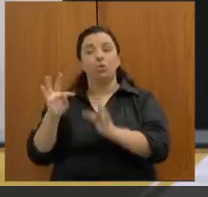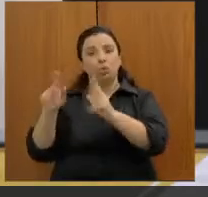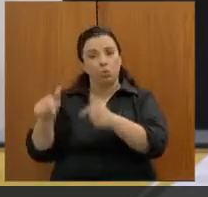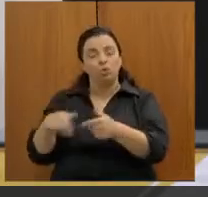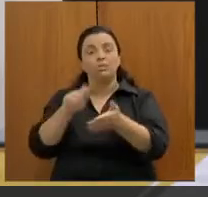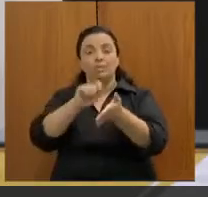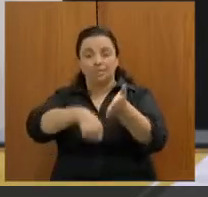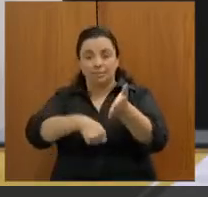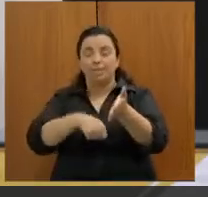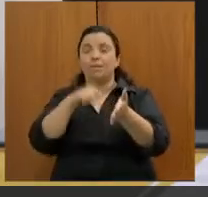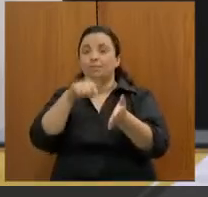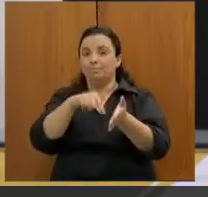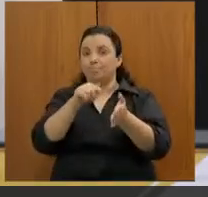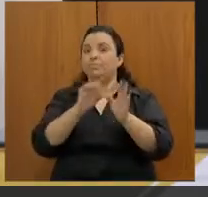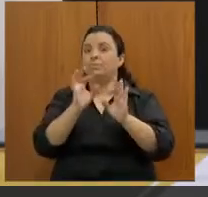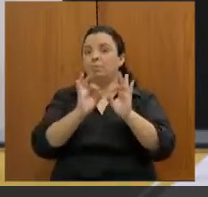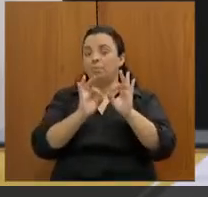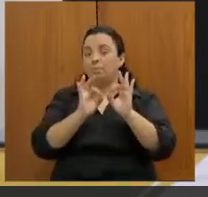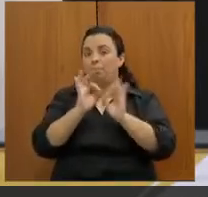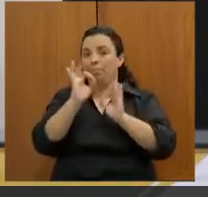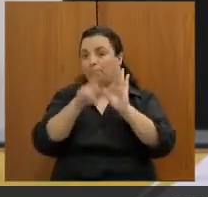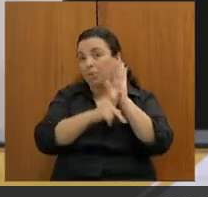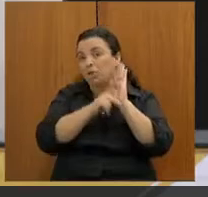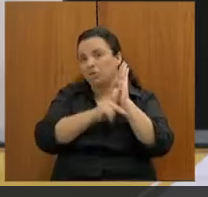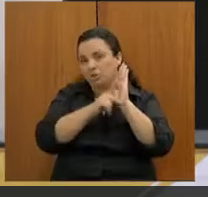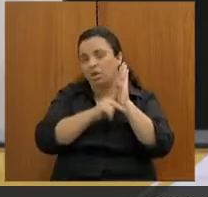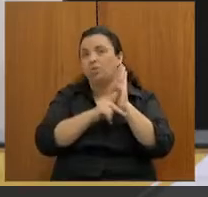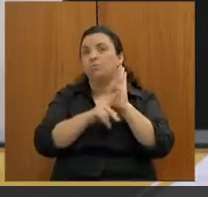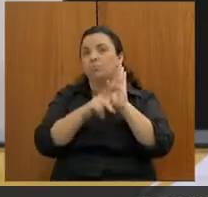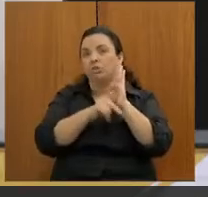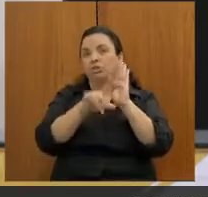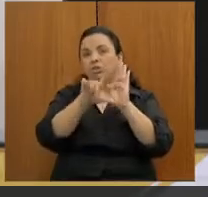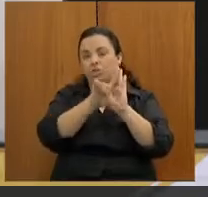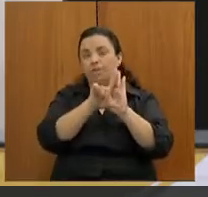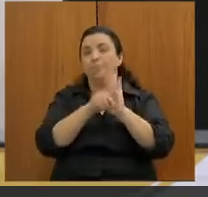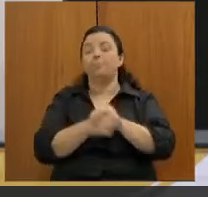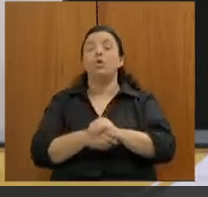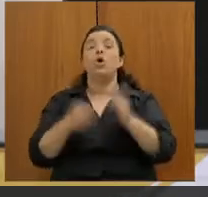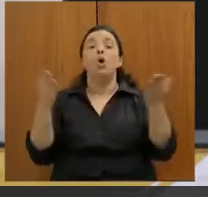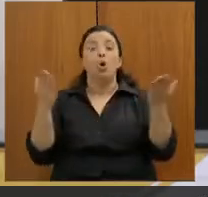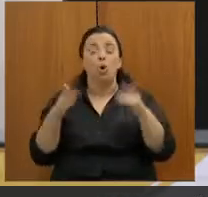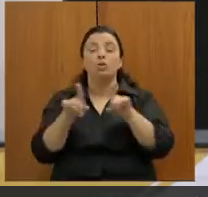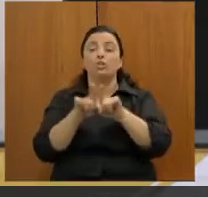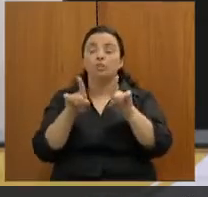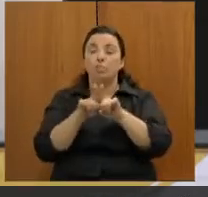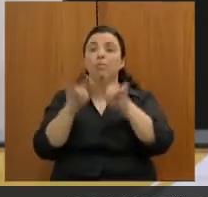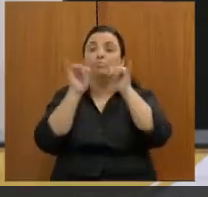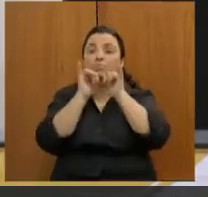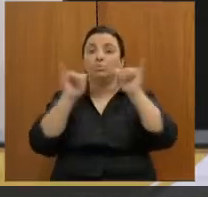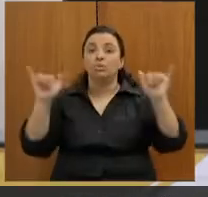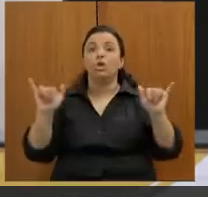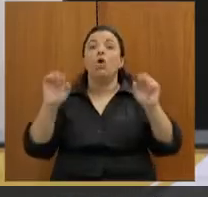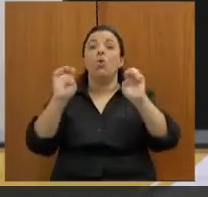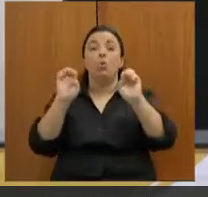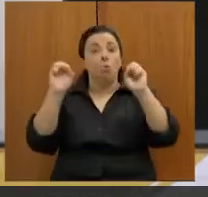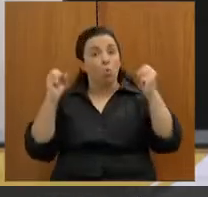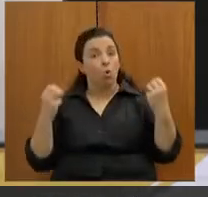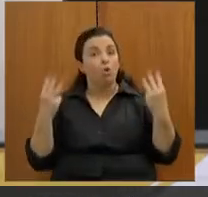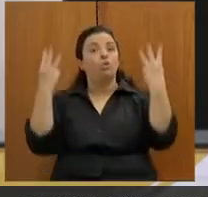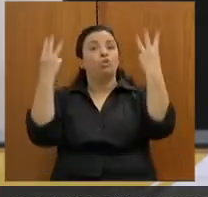Olá hoje nós também temos o orgulho de anunciar workshop que será um curso de formação